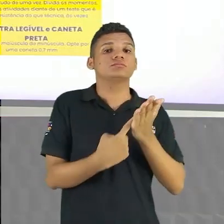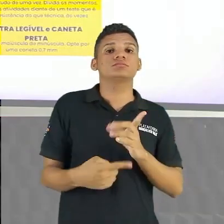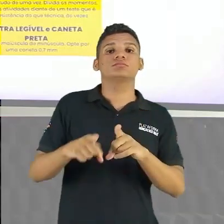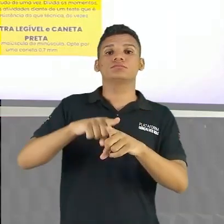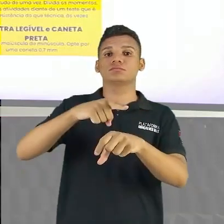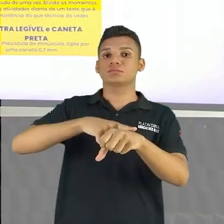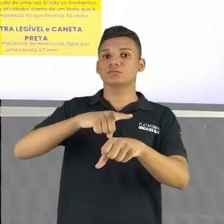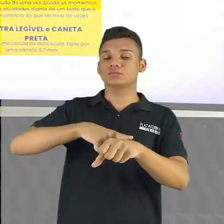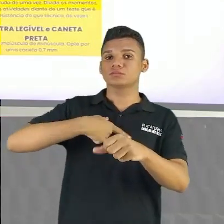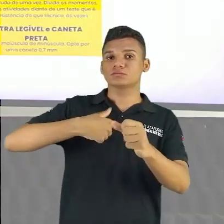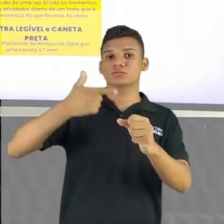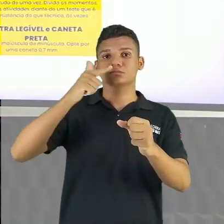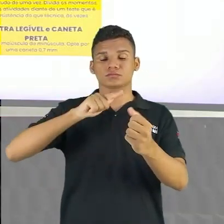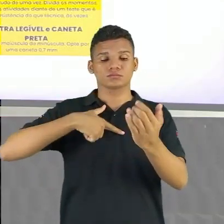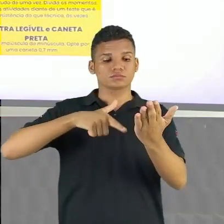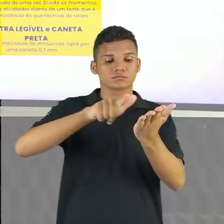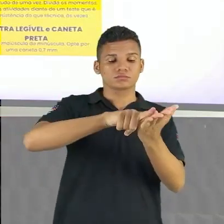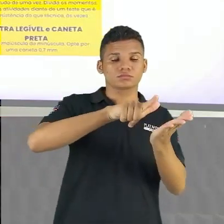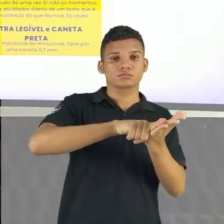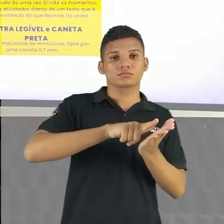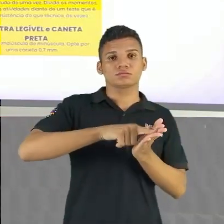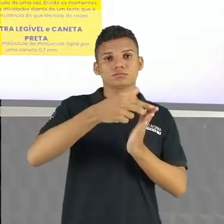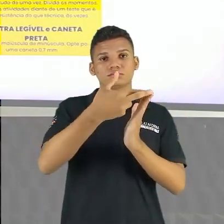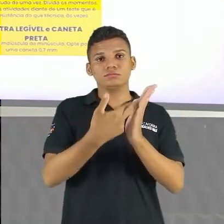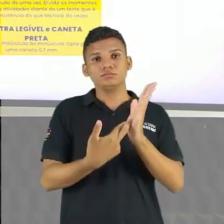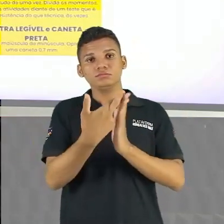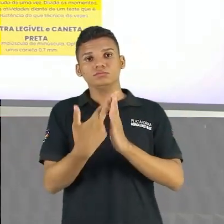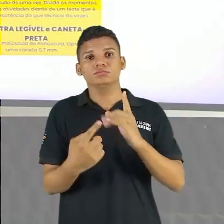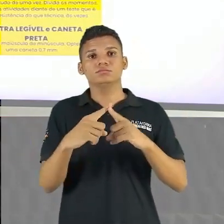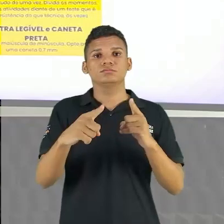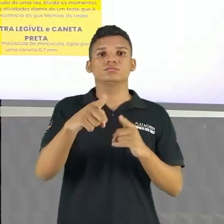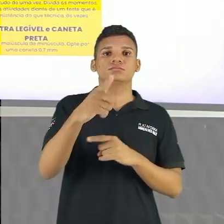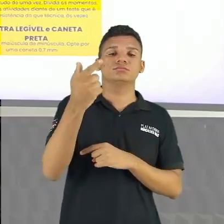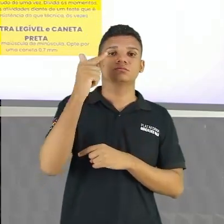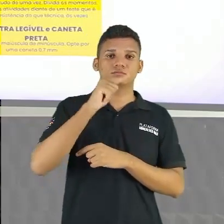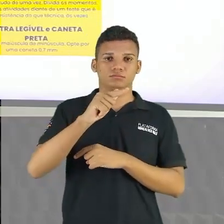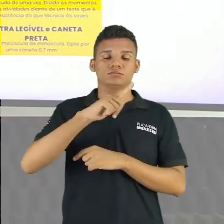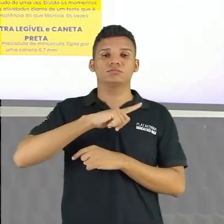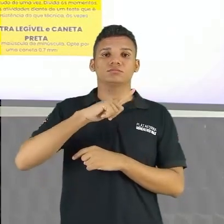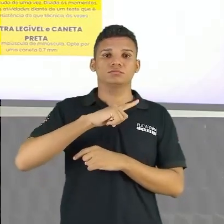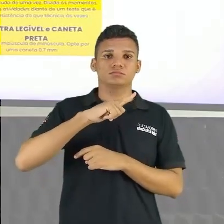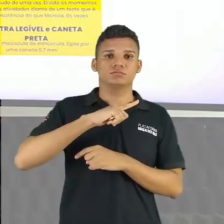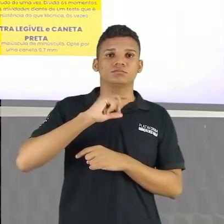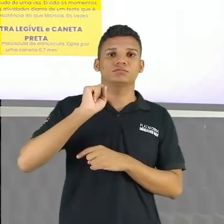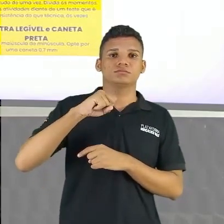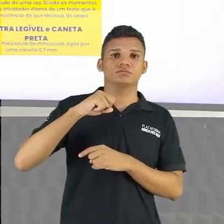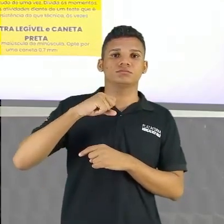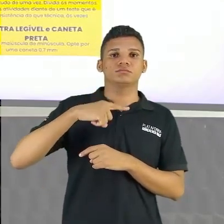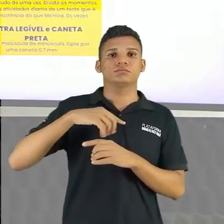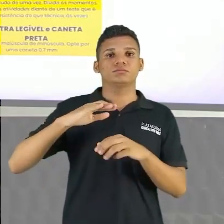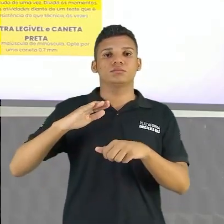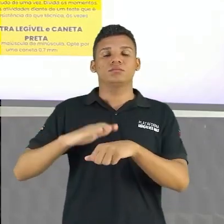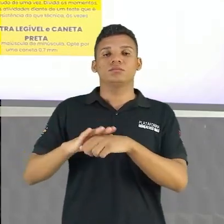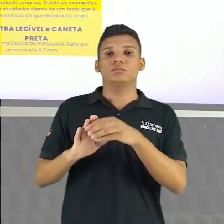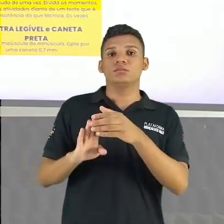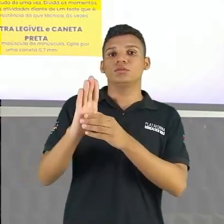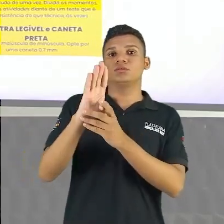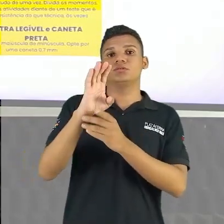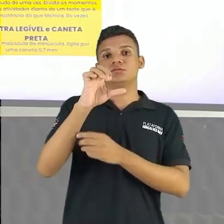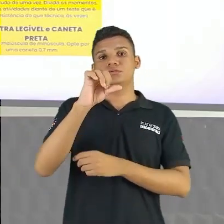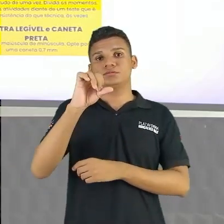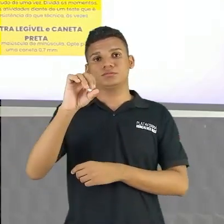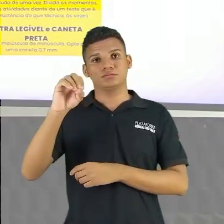tempo para passar pra folha de redação isso pode te garantir uma redação acima de 900